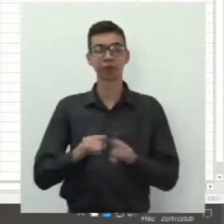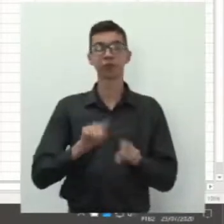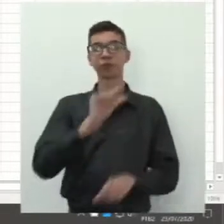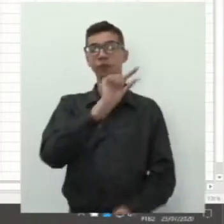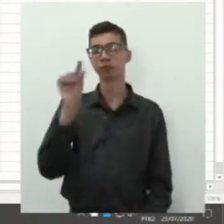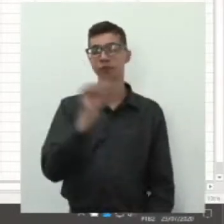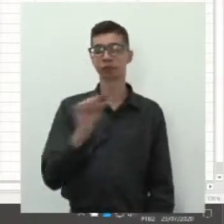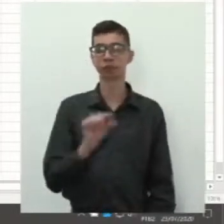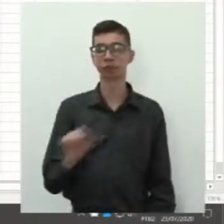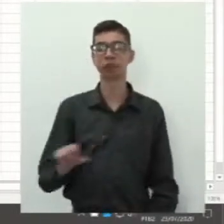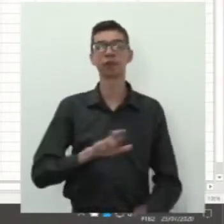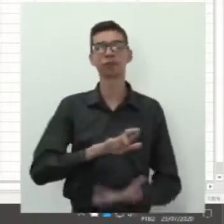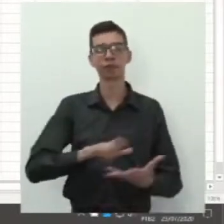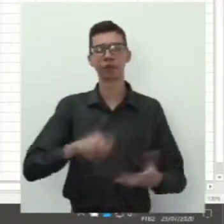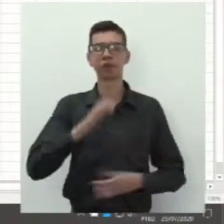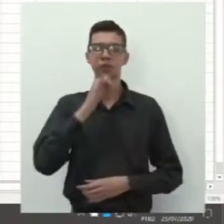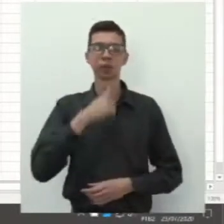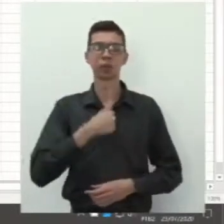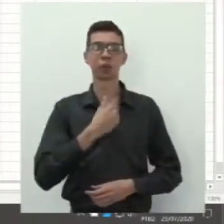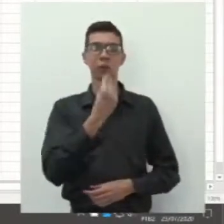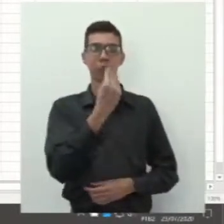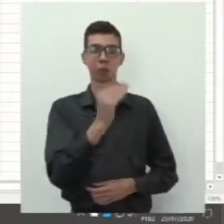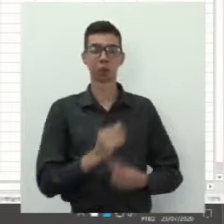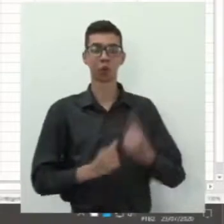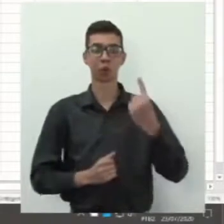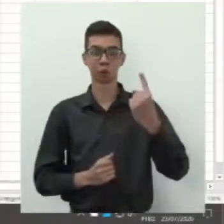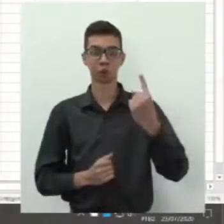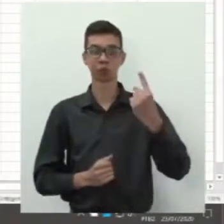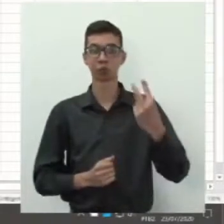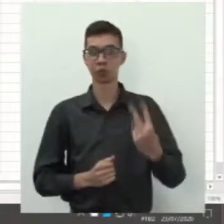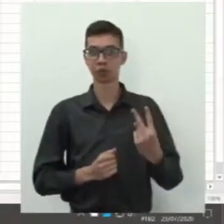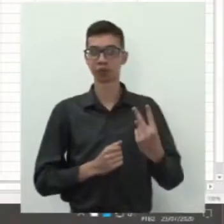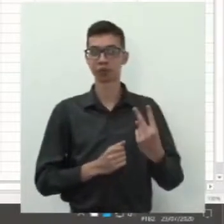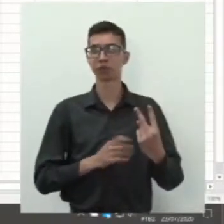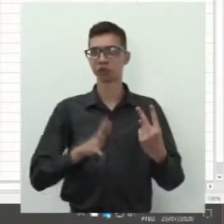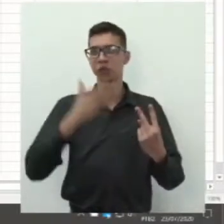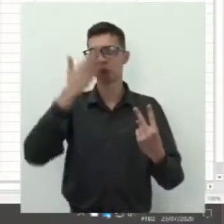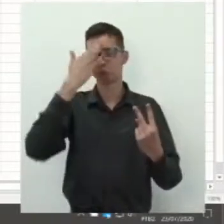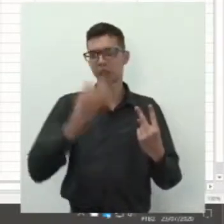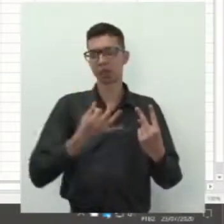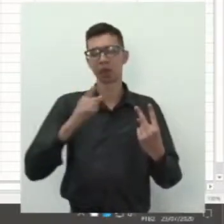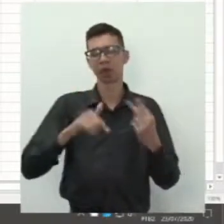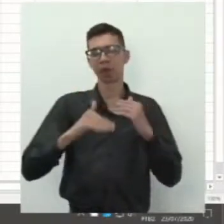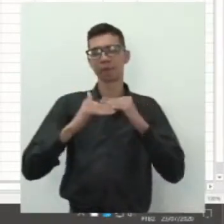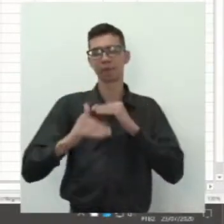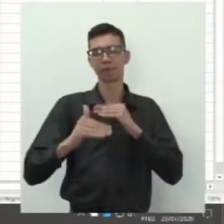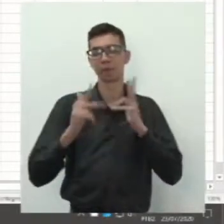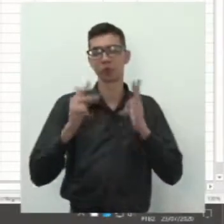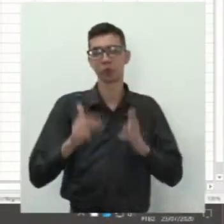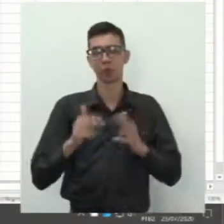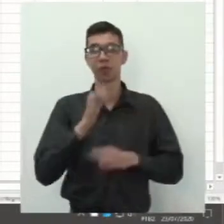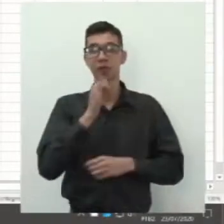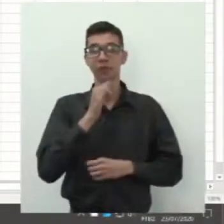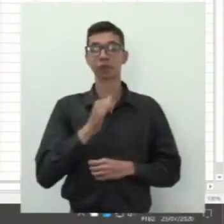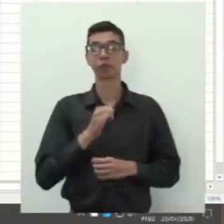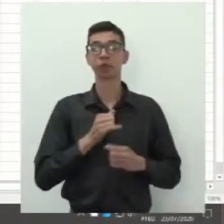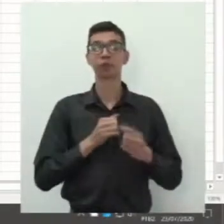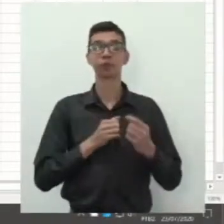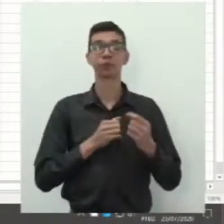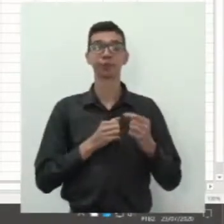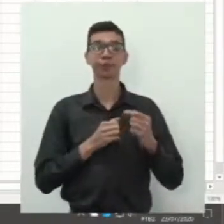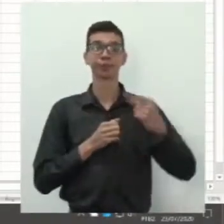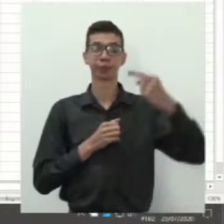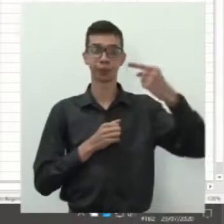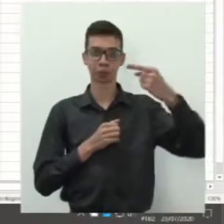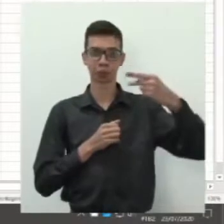1, 2, ele já entende que isso aqui é um padrão. Então, se eu selecionar essas duas células, por exemplo, 1 e